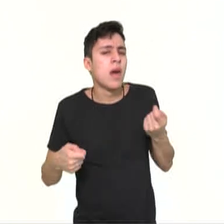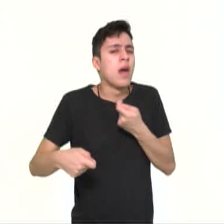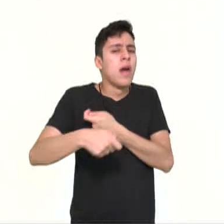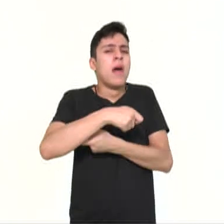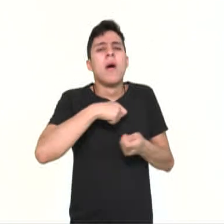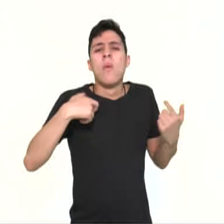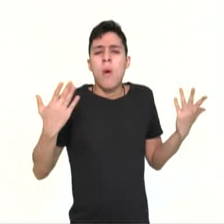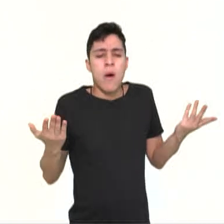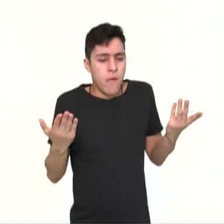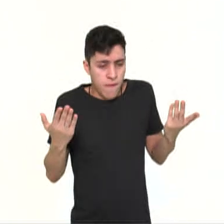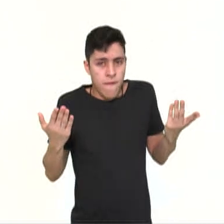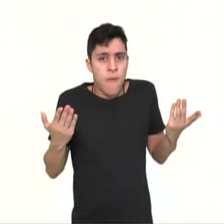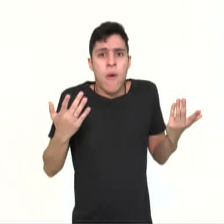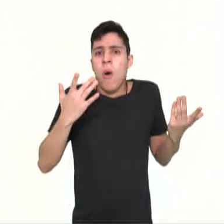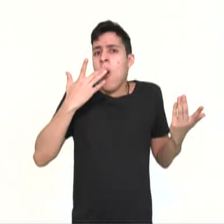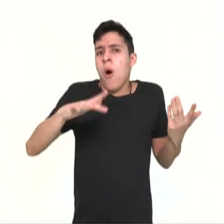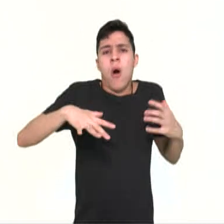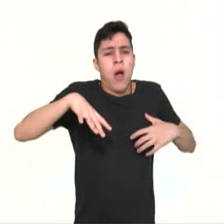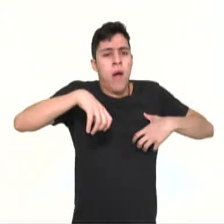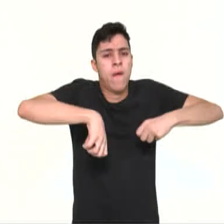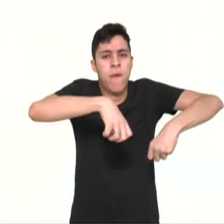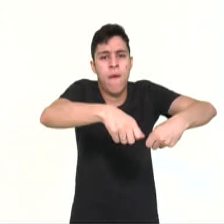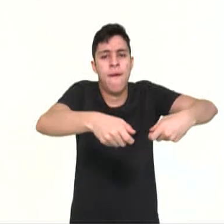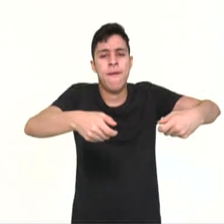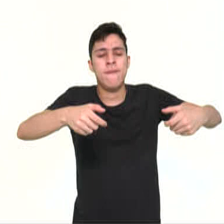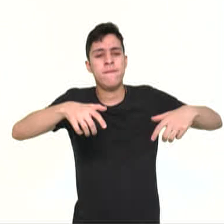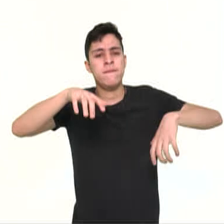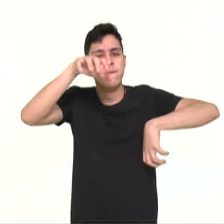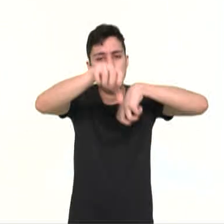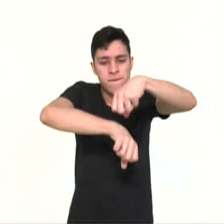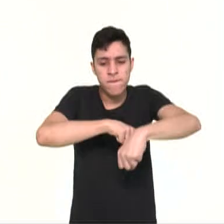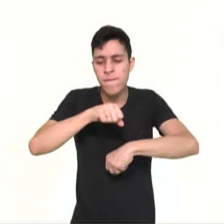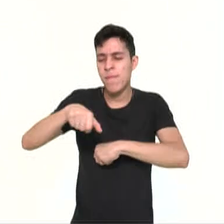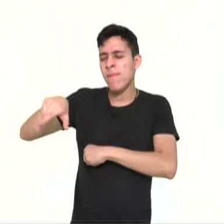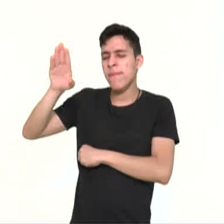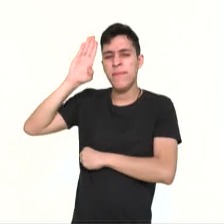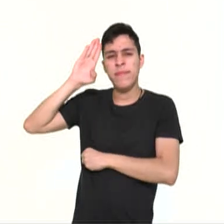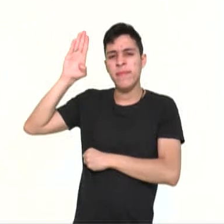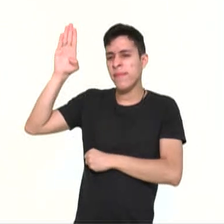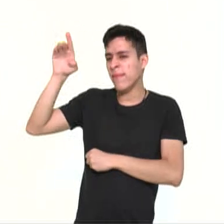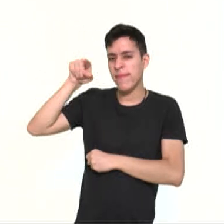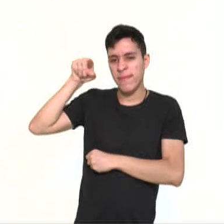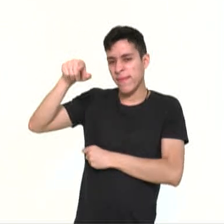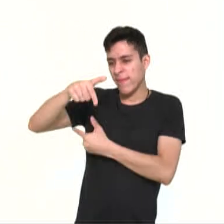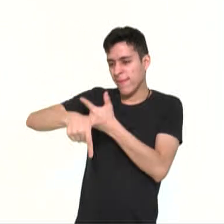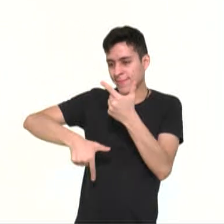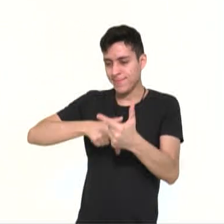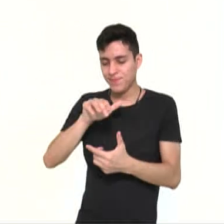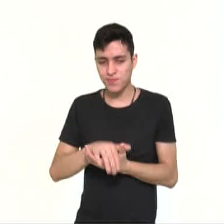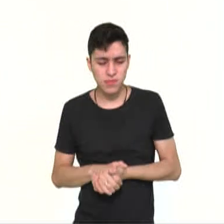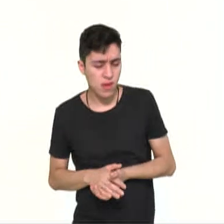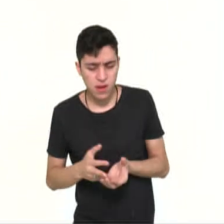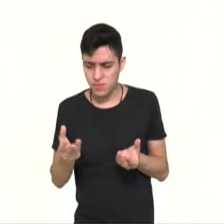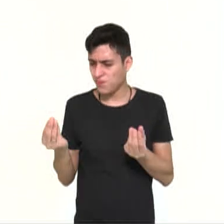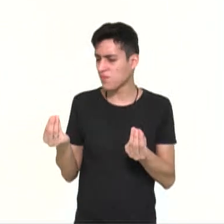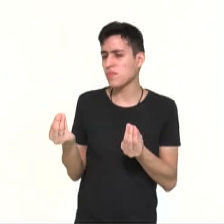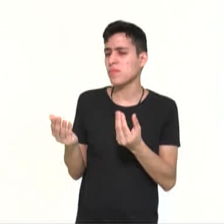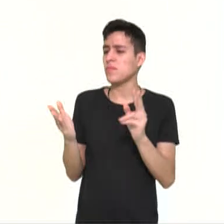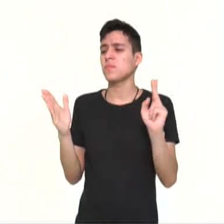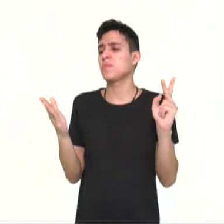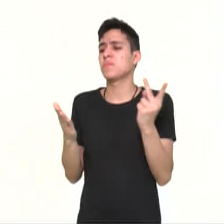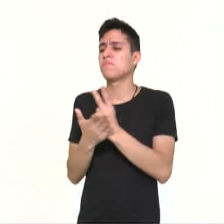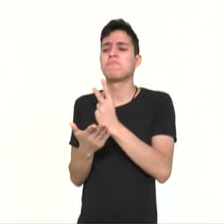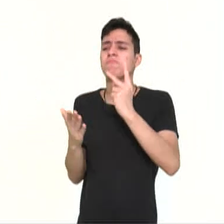mais importantes desse Império do Mali. O Império ele vai entrar em declínio devido a várias invasões